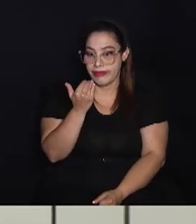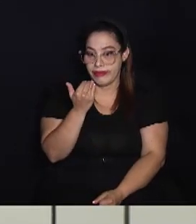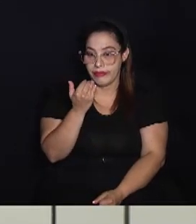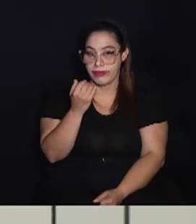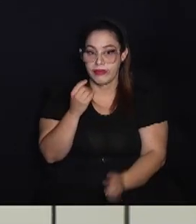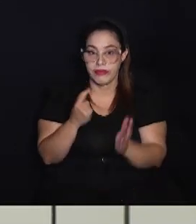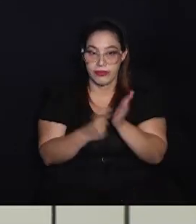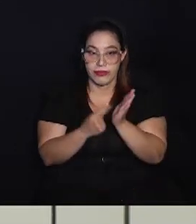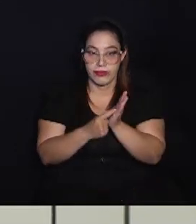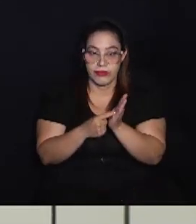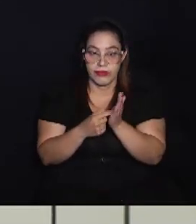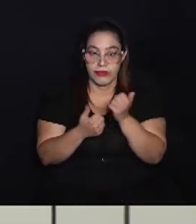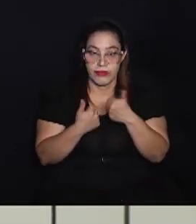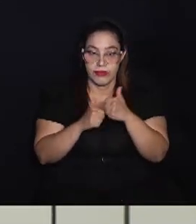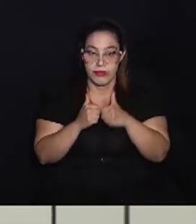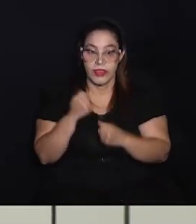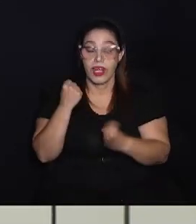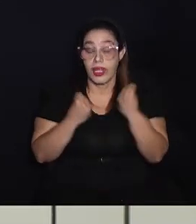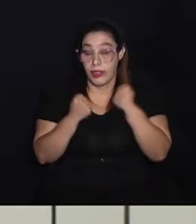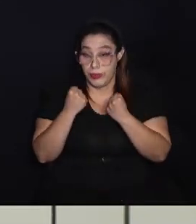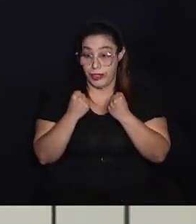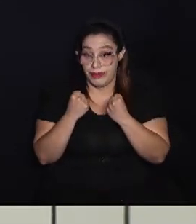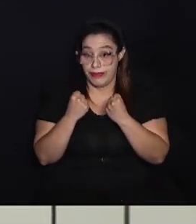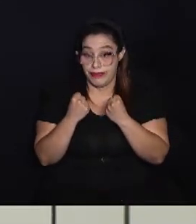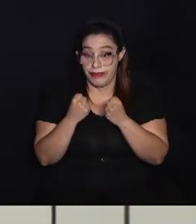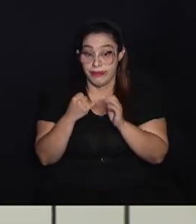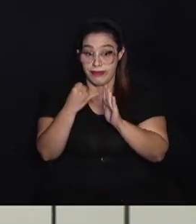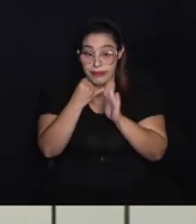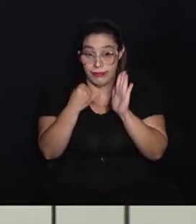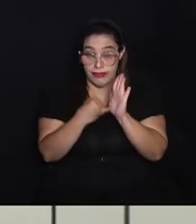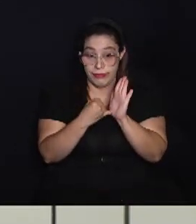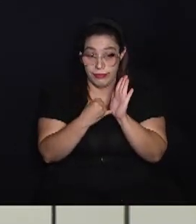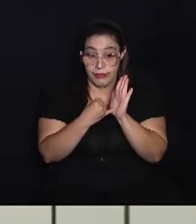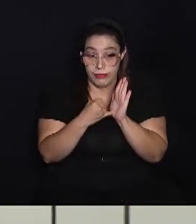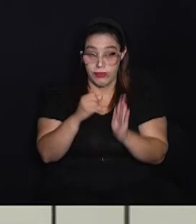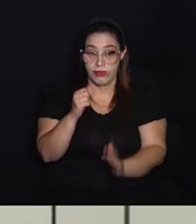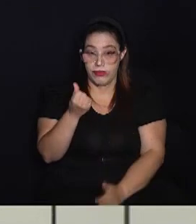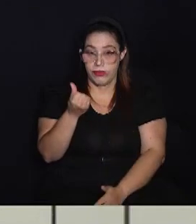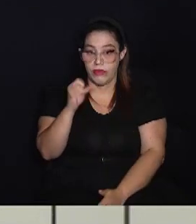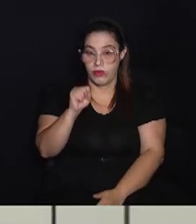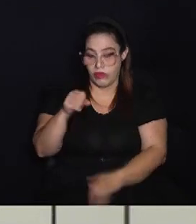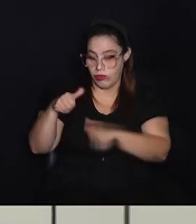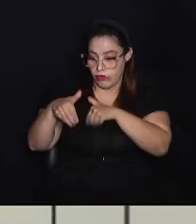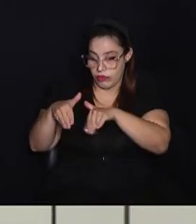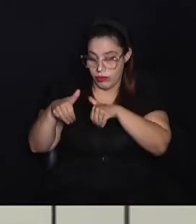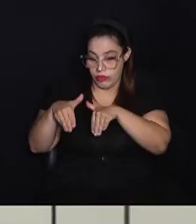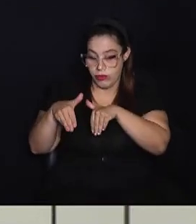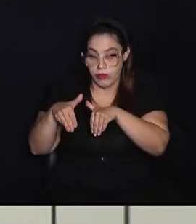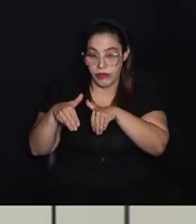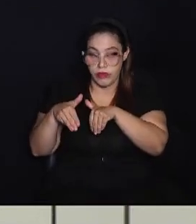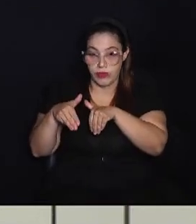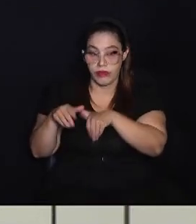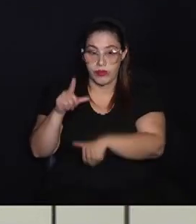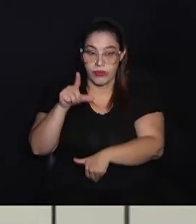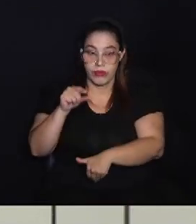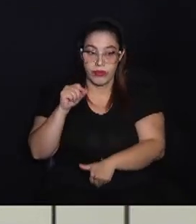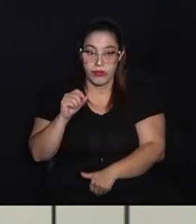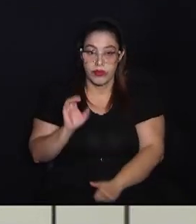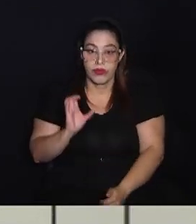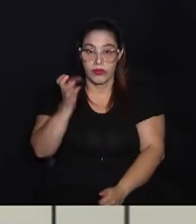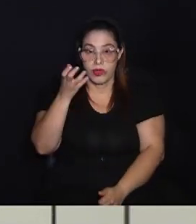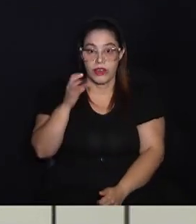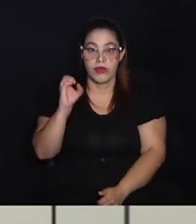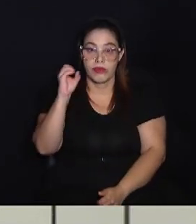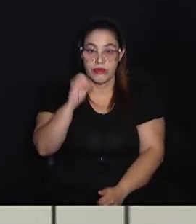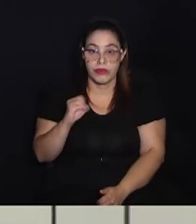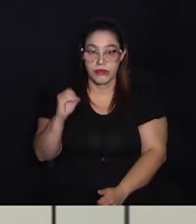vale transporte e vale academia. As inscrições vão até o dia 18 de setembro, o processo seletivo acontece até outubro